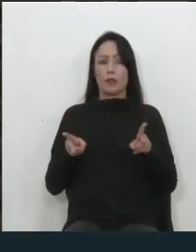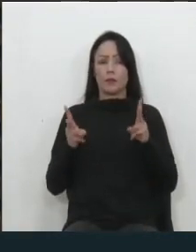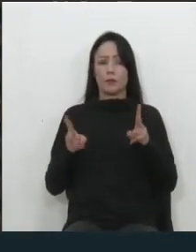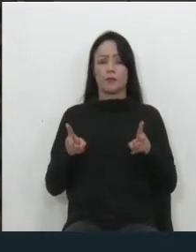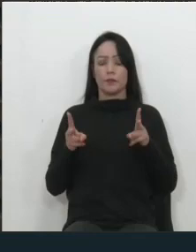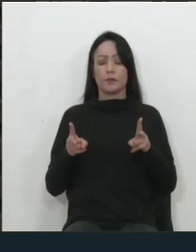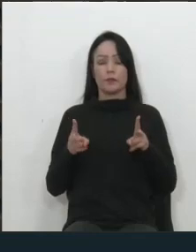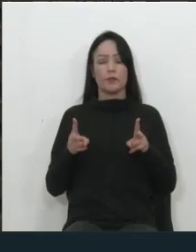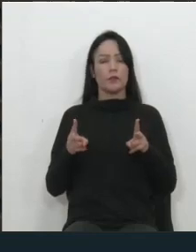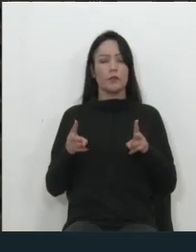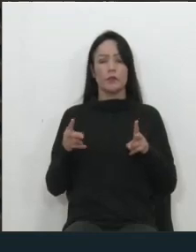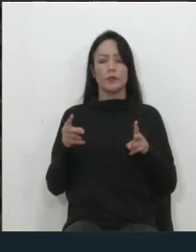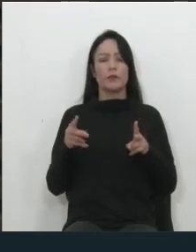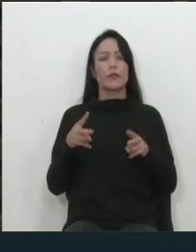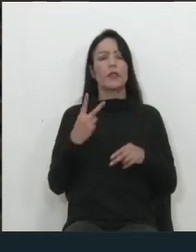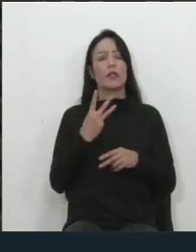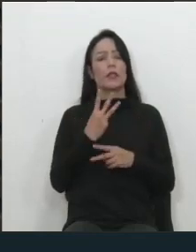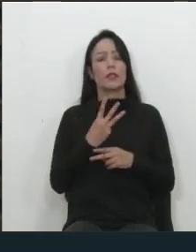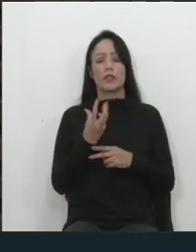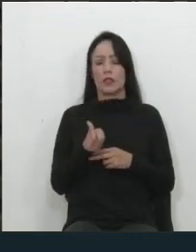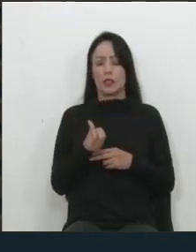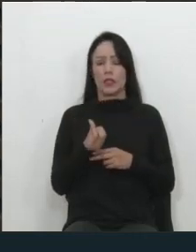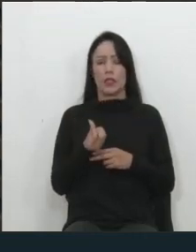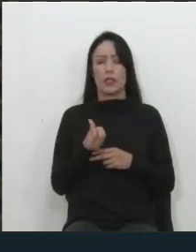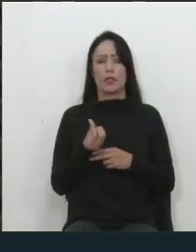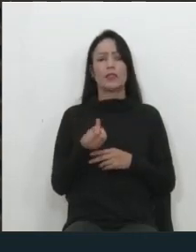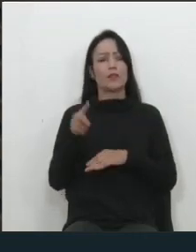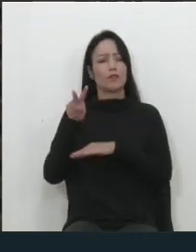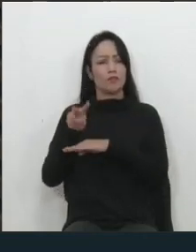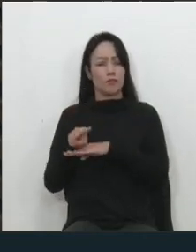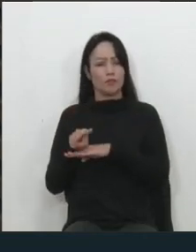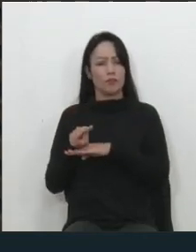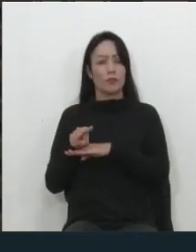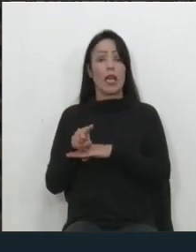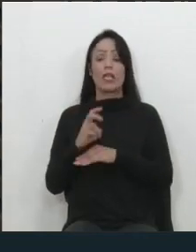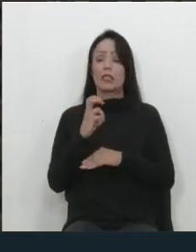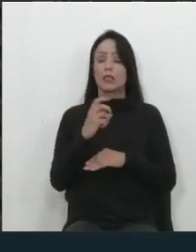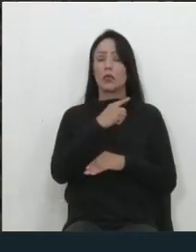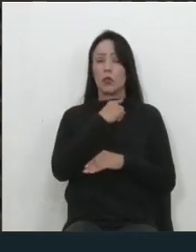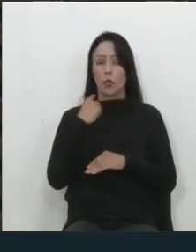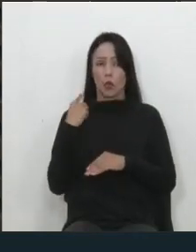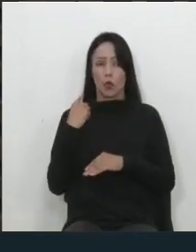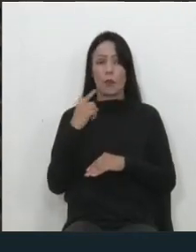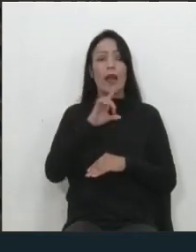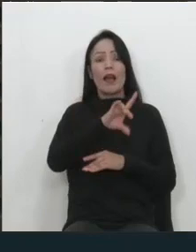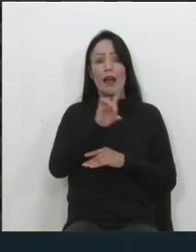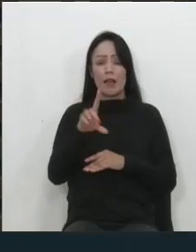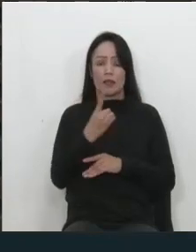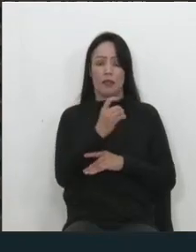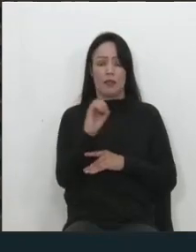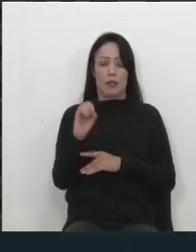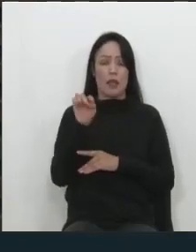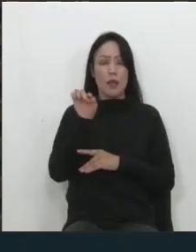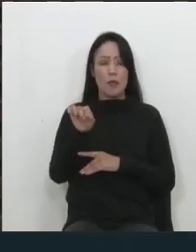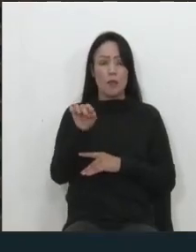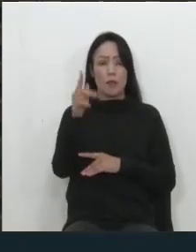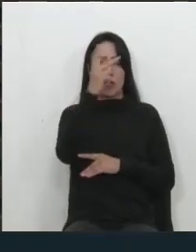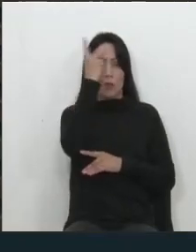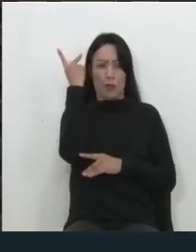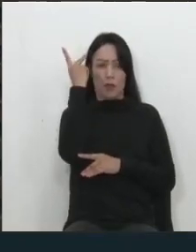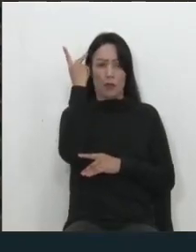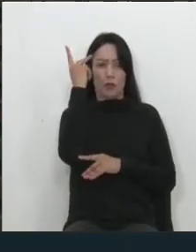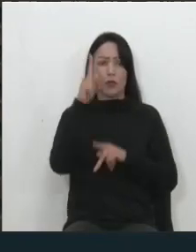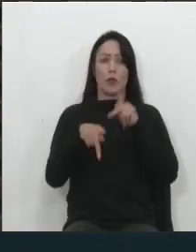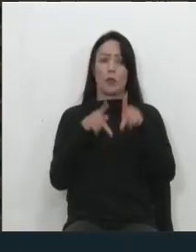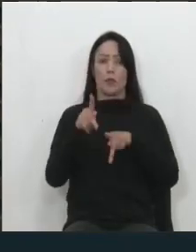36 hospitalizações e 5 óbitos a cada 100 mil habitantes. Mas isso é na média geral do país, né?